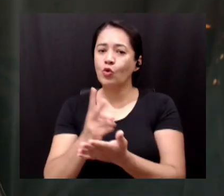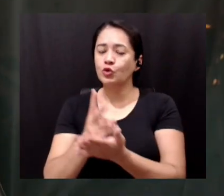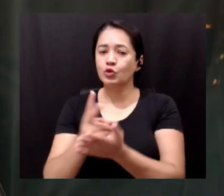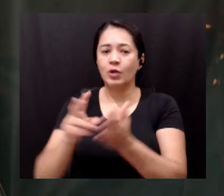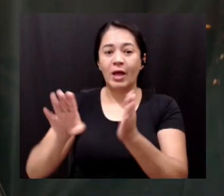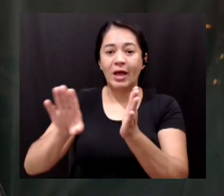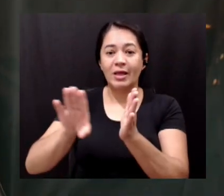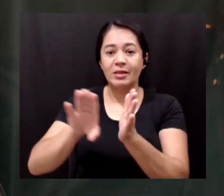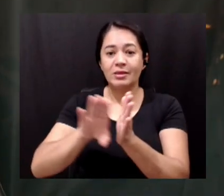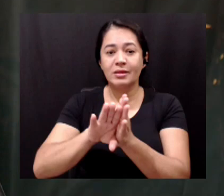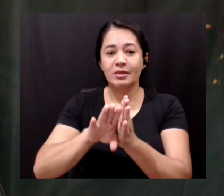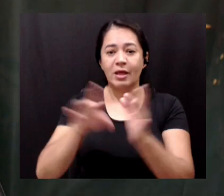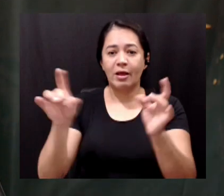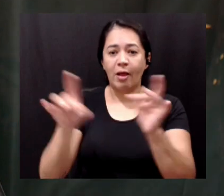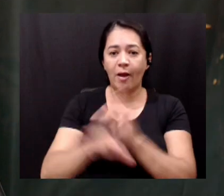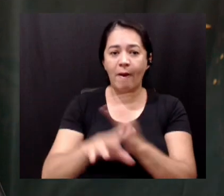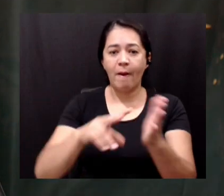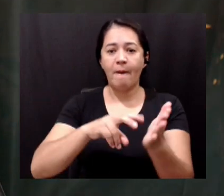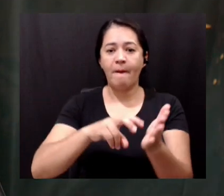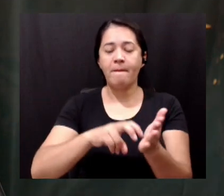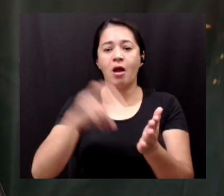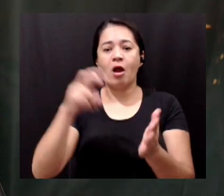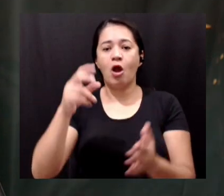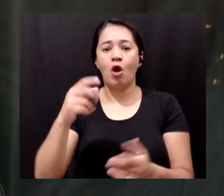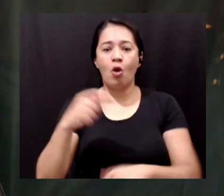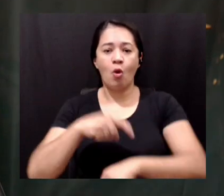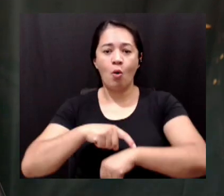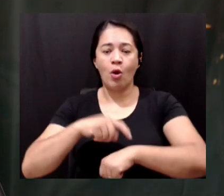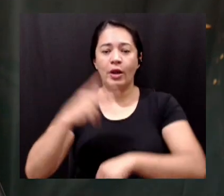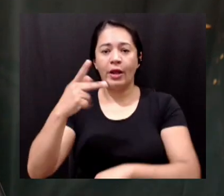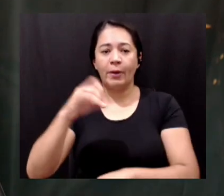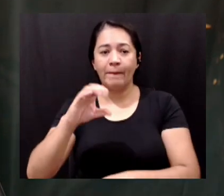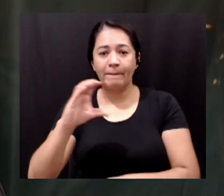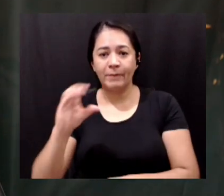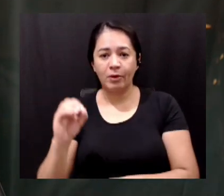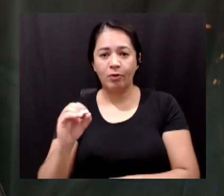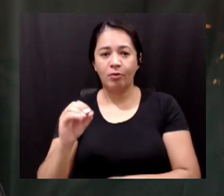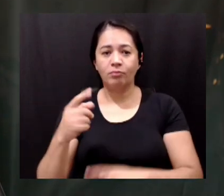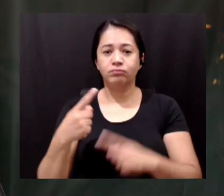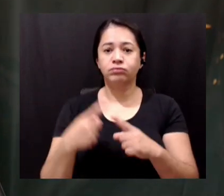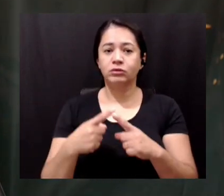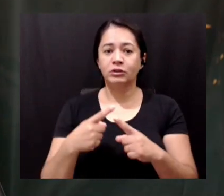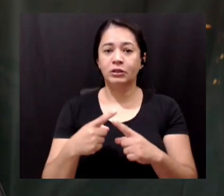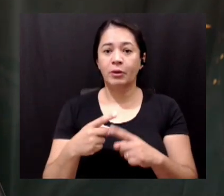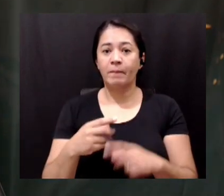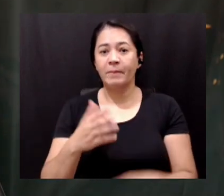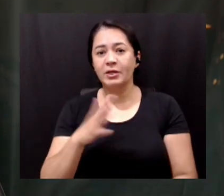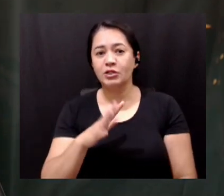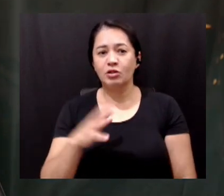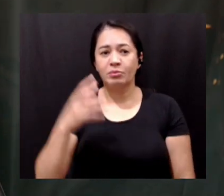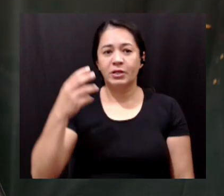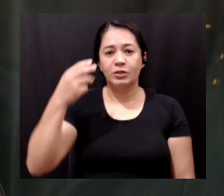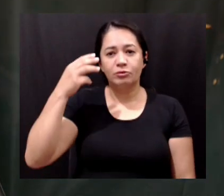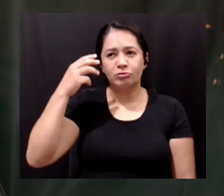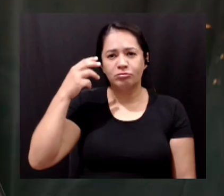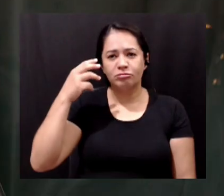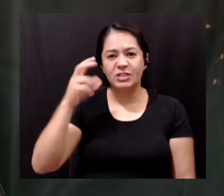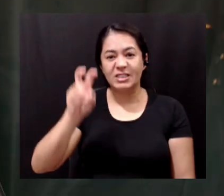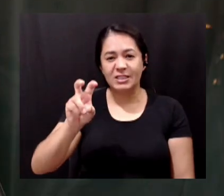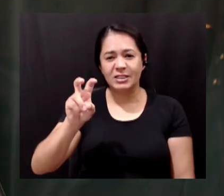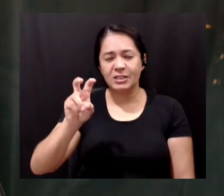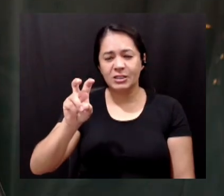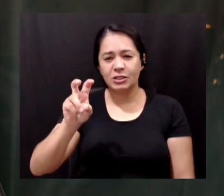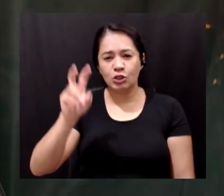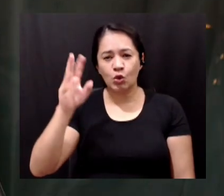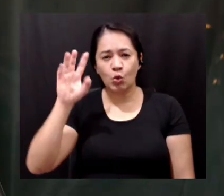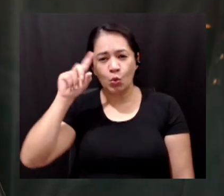volta das 8h30, 9 horas. A INDEC vai realizar essa operação, gente, por 5 dias, tá? 5 dias úteis, com a atuação de